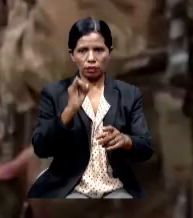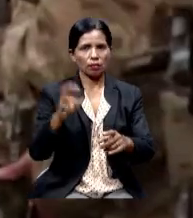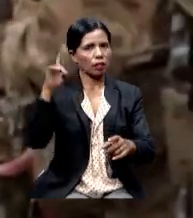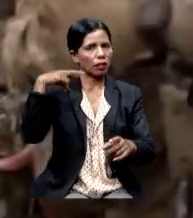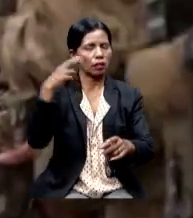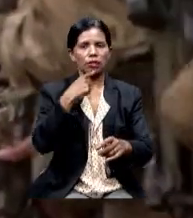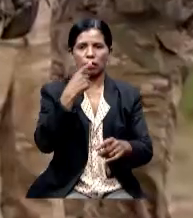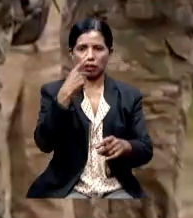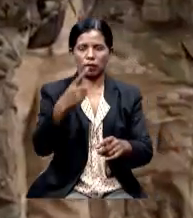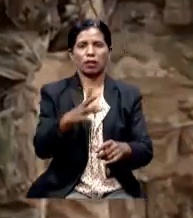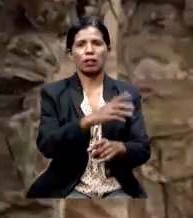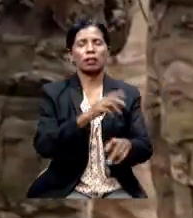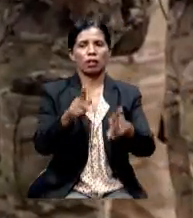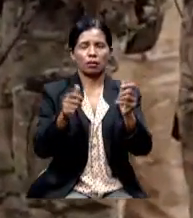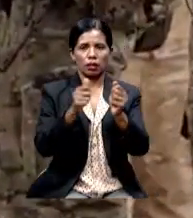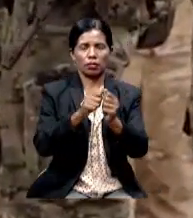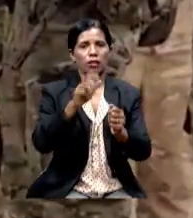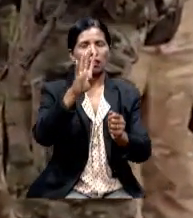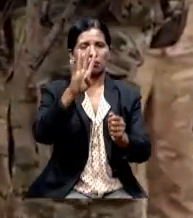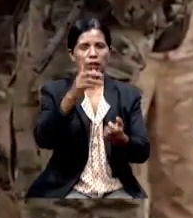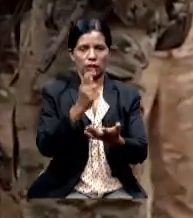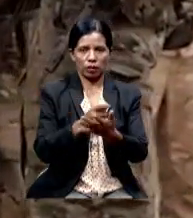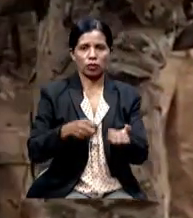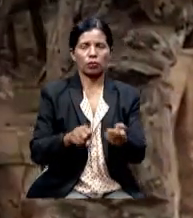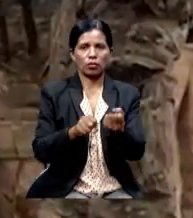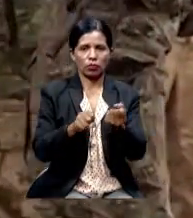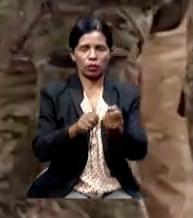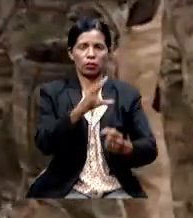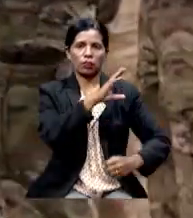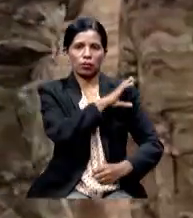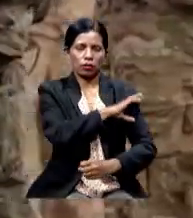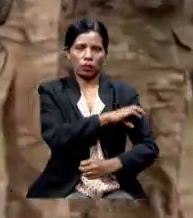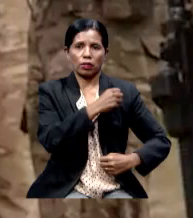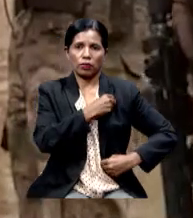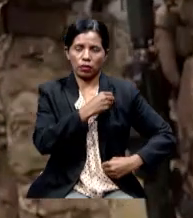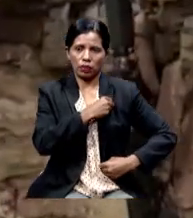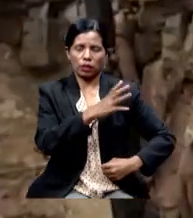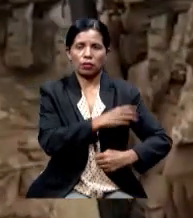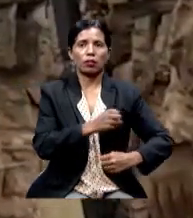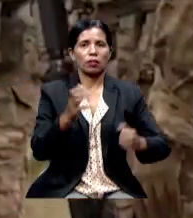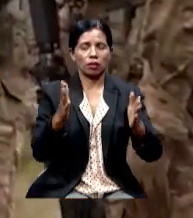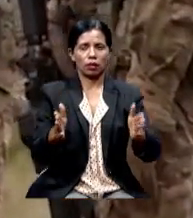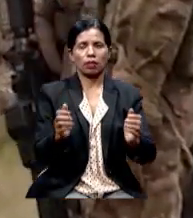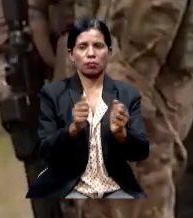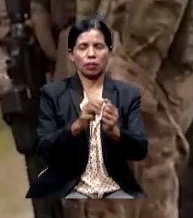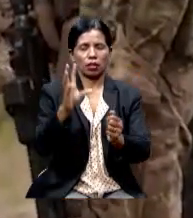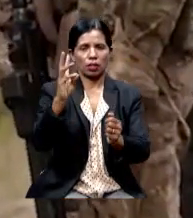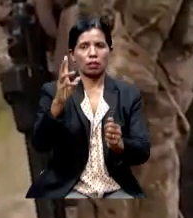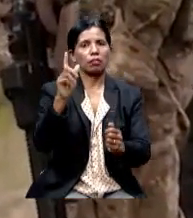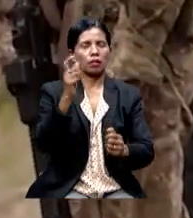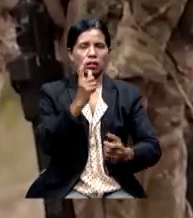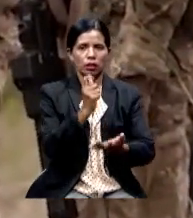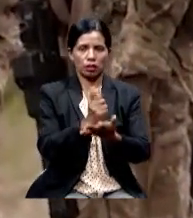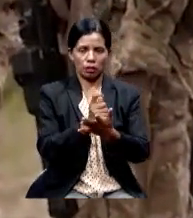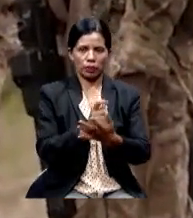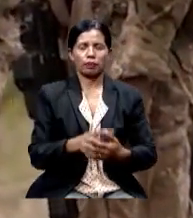Blaskas Hateten, soldado Rihun Had se fo apoio diretamente ba guara fronteira, enquanto soldado Rihunen se hela reserva. Czyli